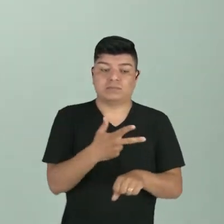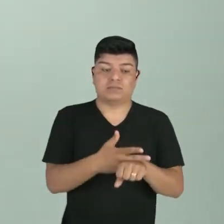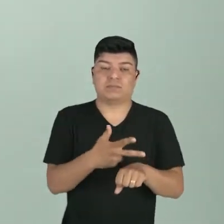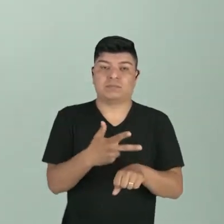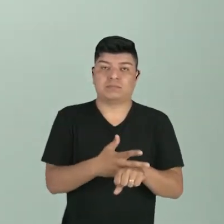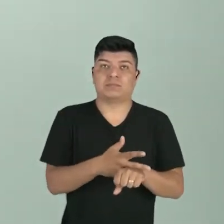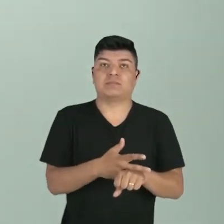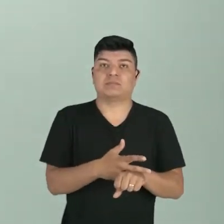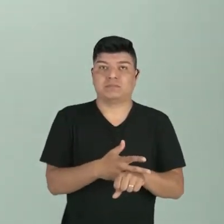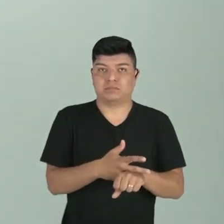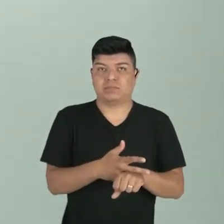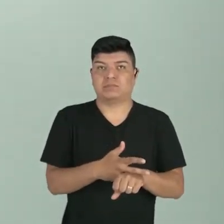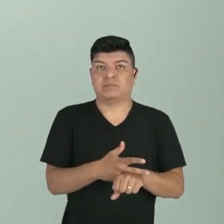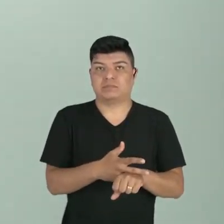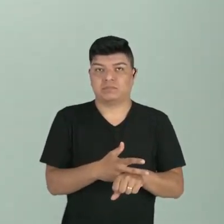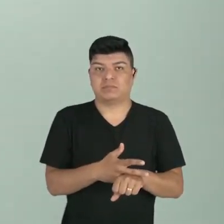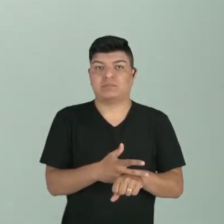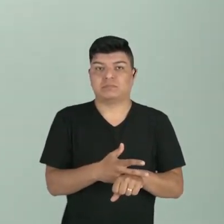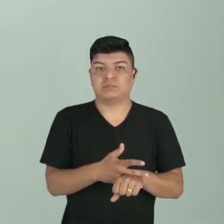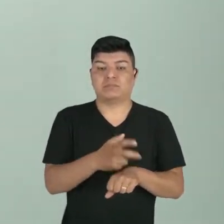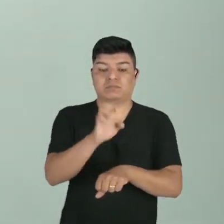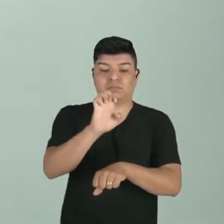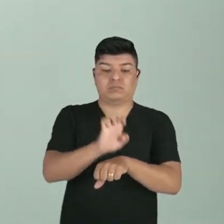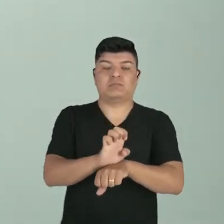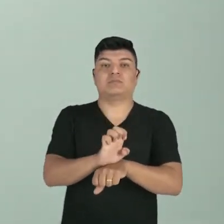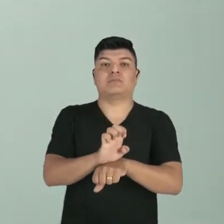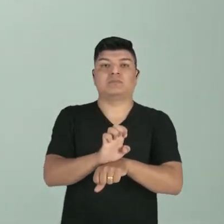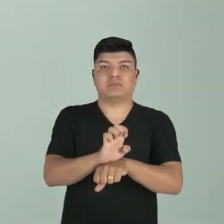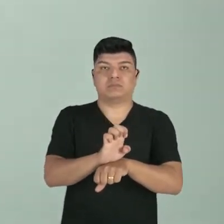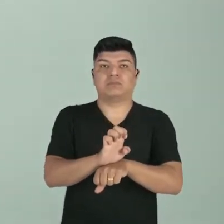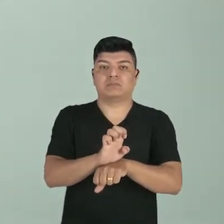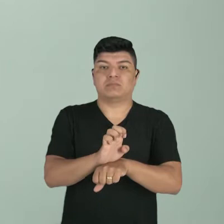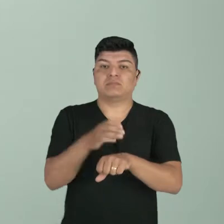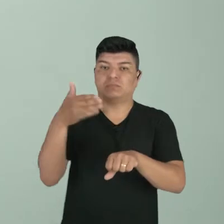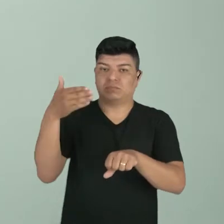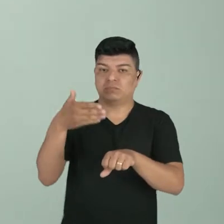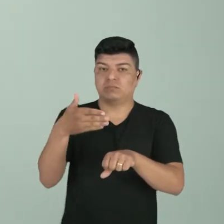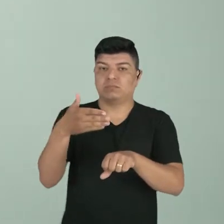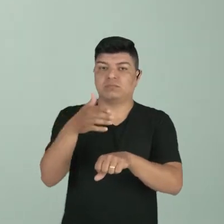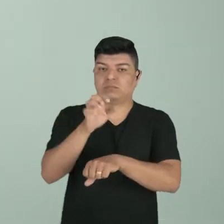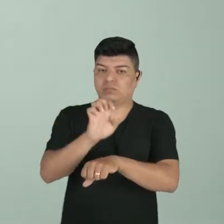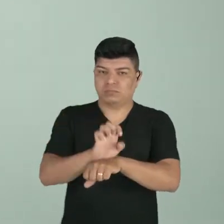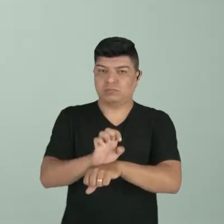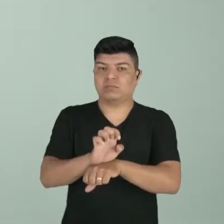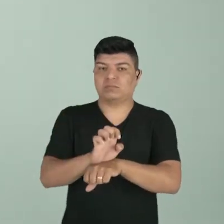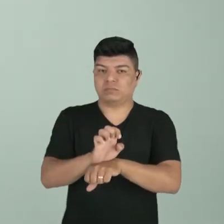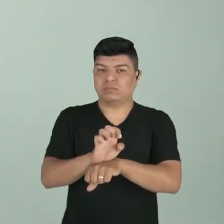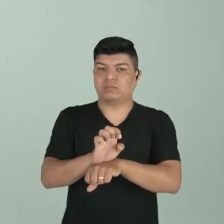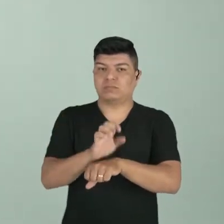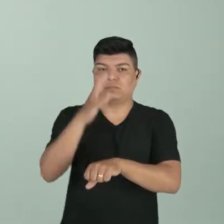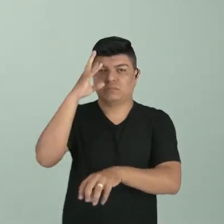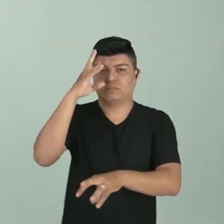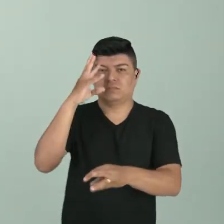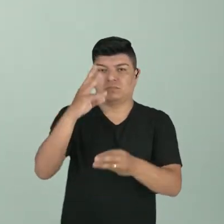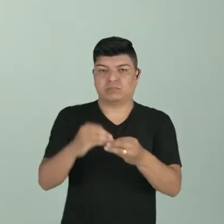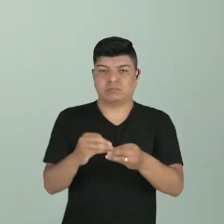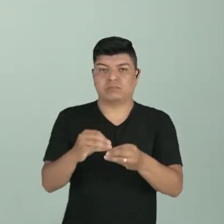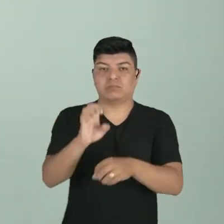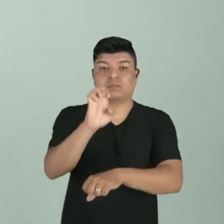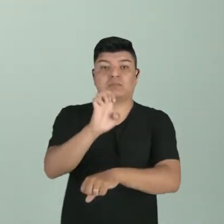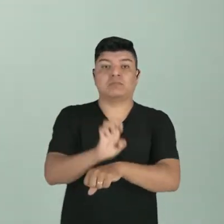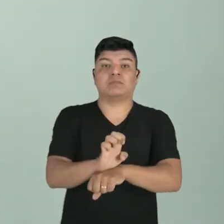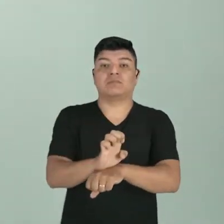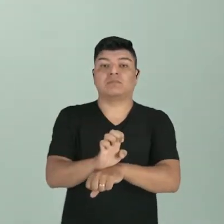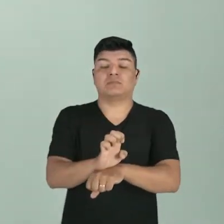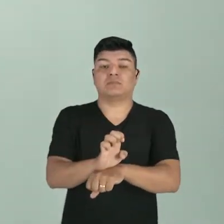está tratando a respeito do Estado. Ponderando de uma forma bem básica, nós sabemos que o